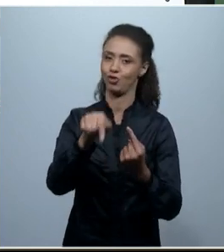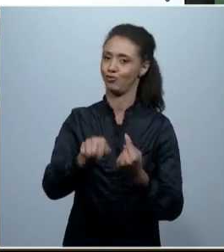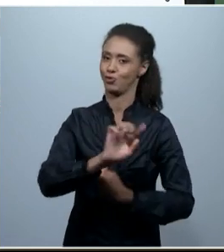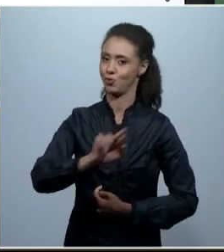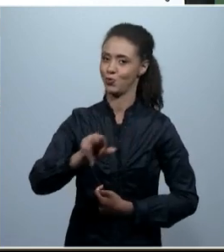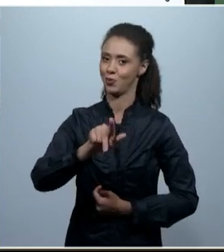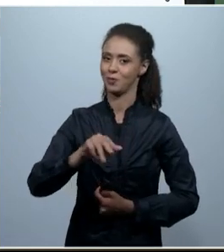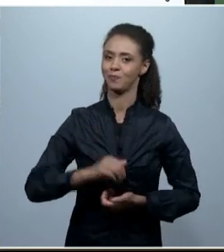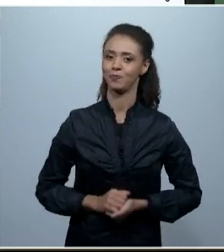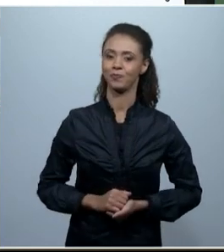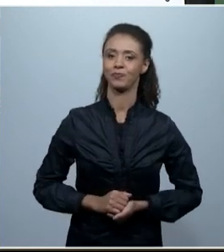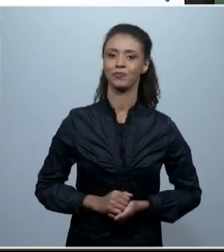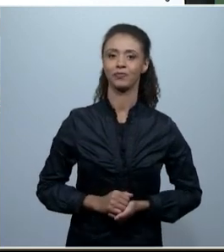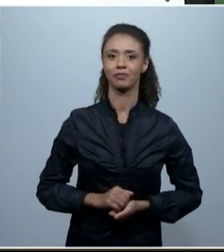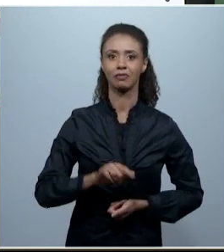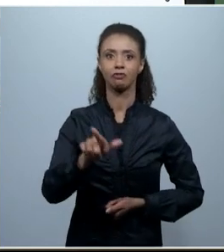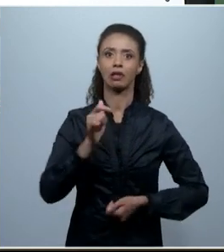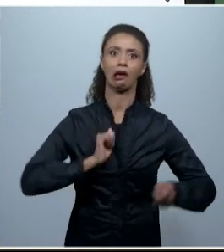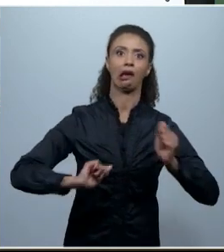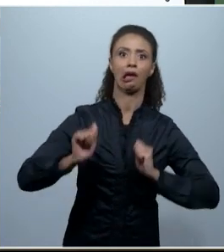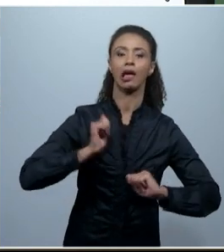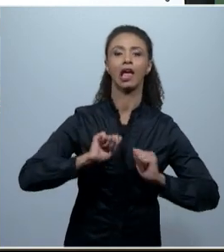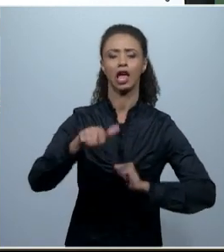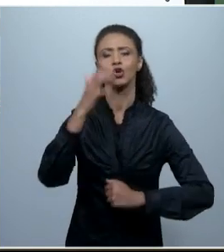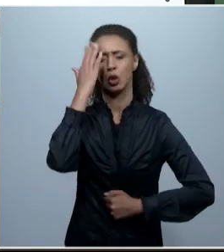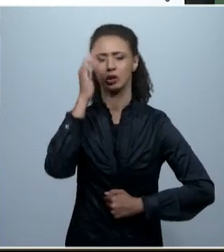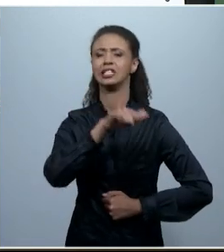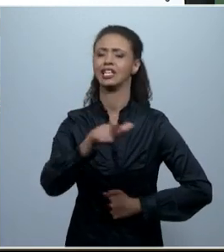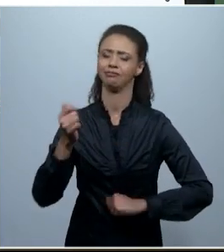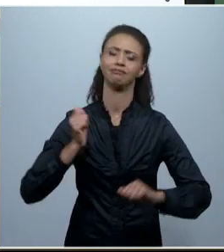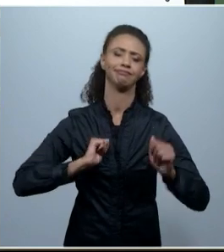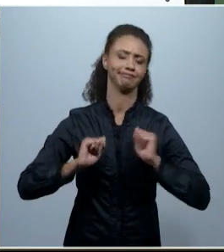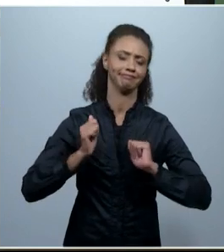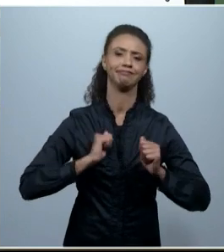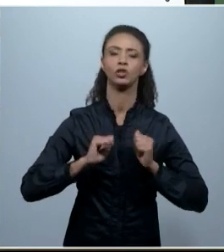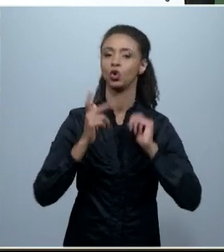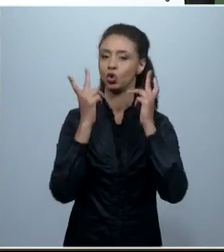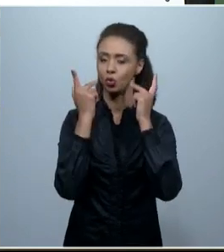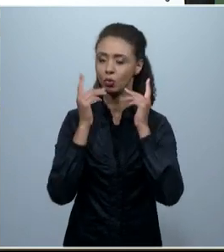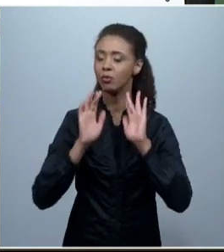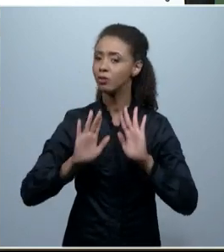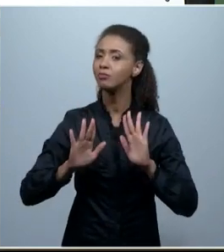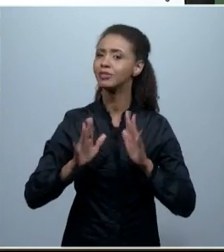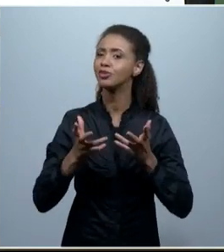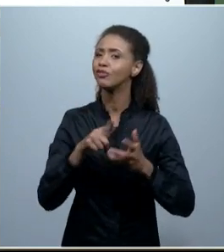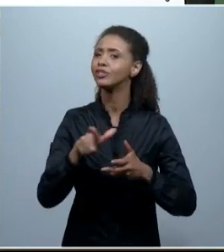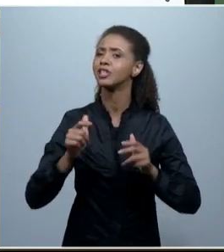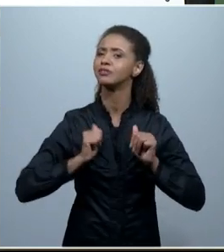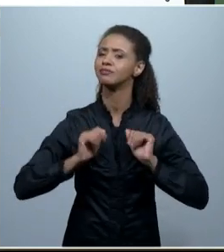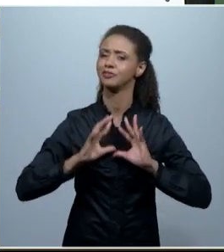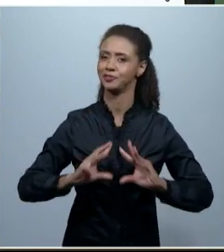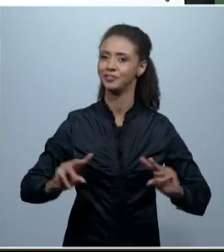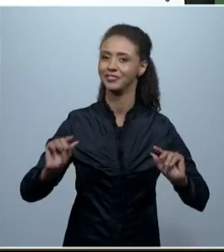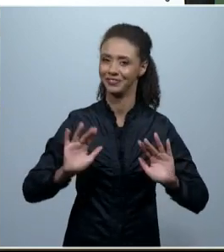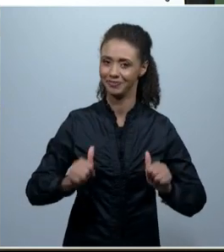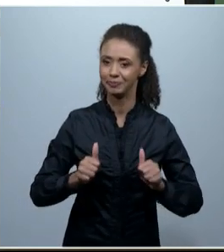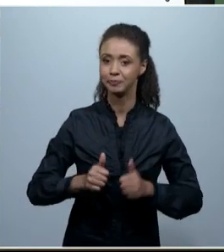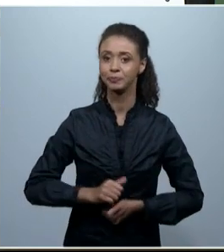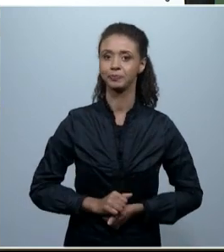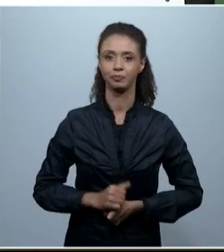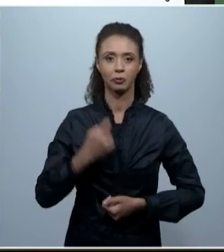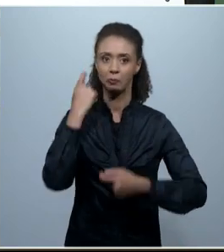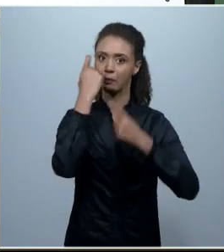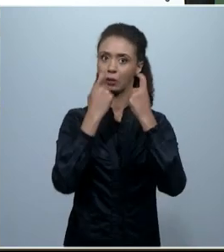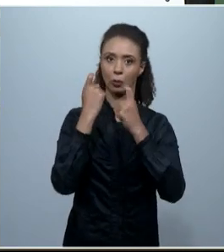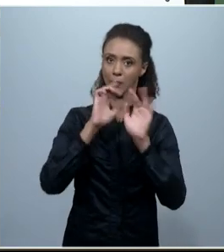está eu queria tirar essa ansiedade eu sei que essa ansiedade é grande então não não não